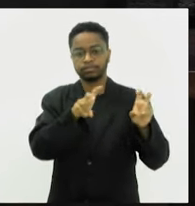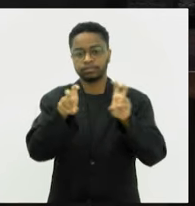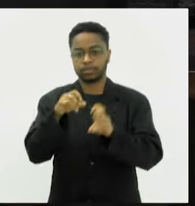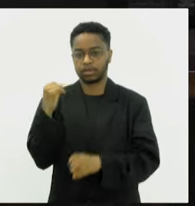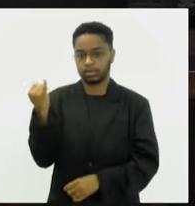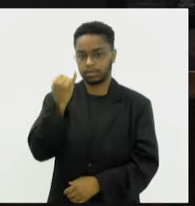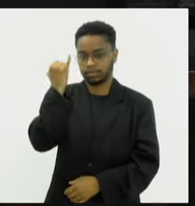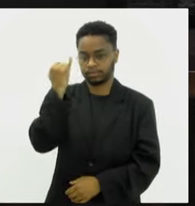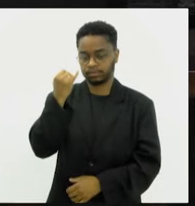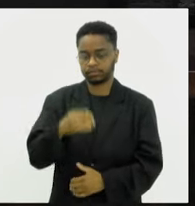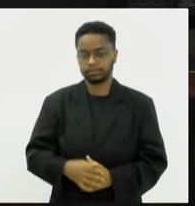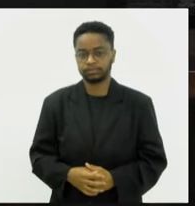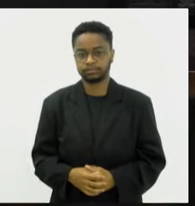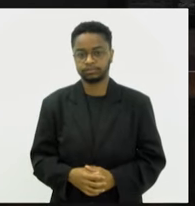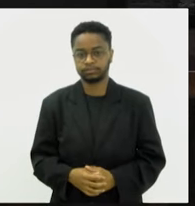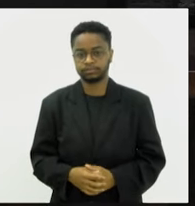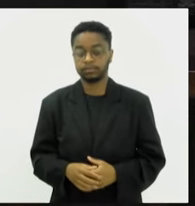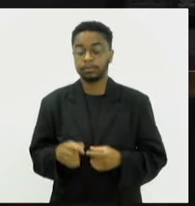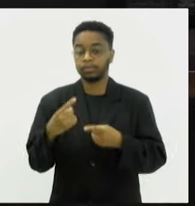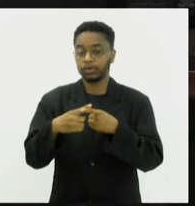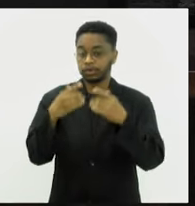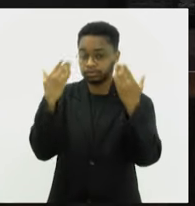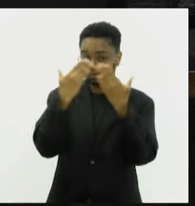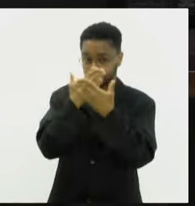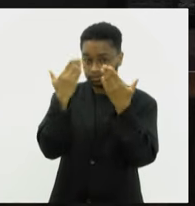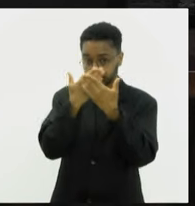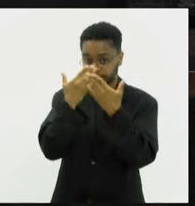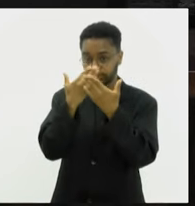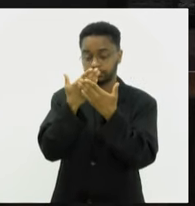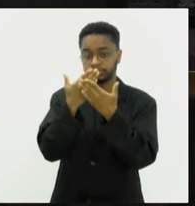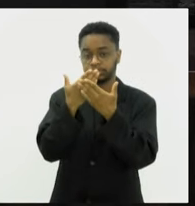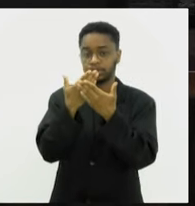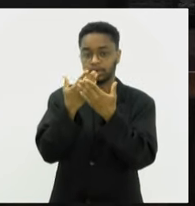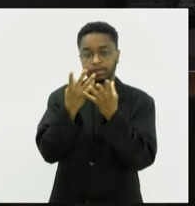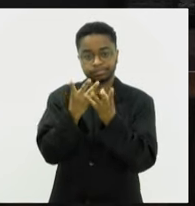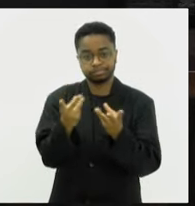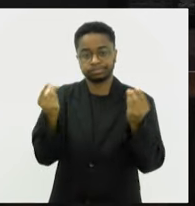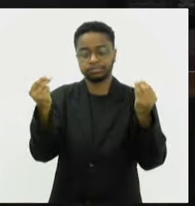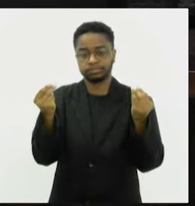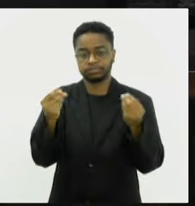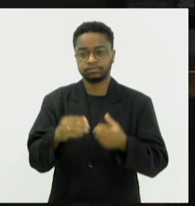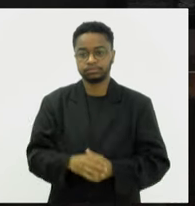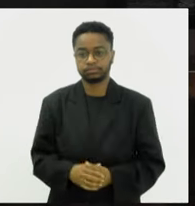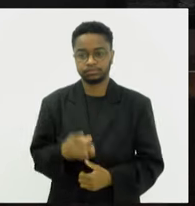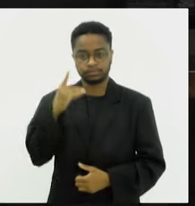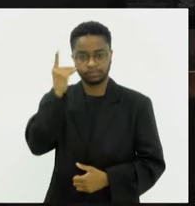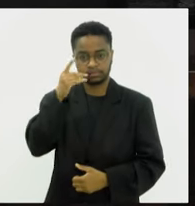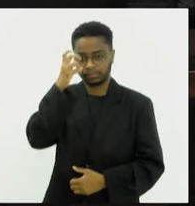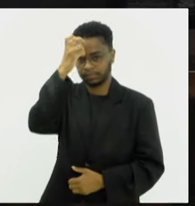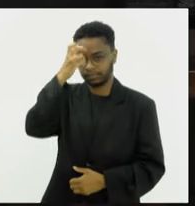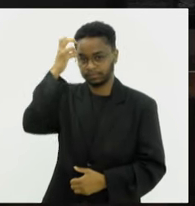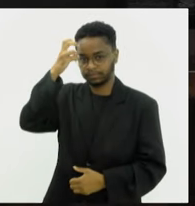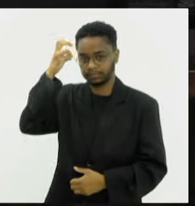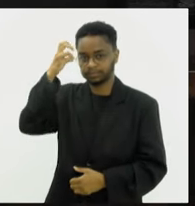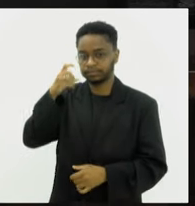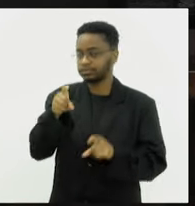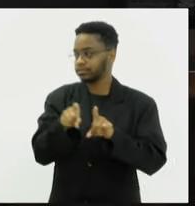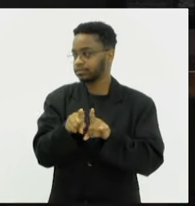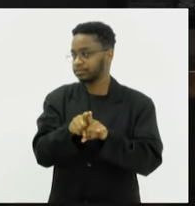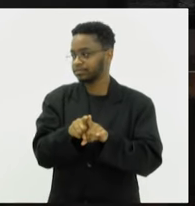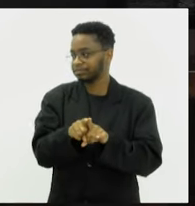importante, presidente, a invisibilidade chegar ao fim, deputada Verônica, e as mulheres